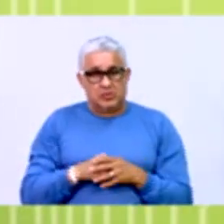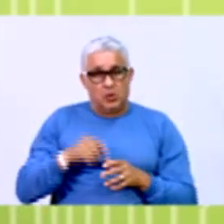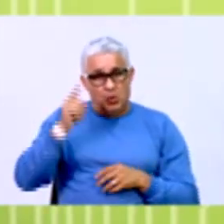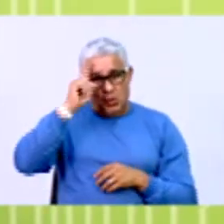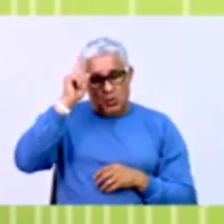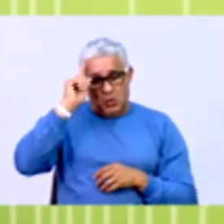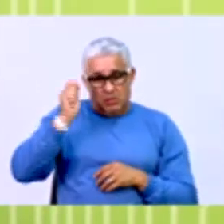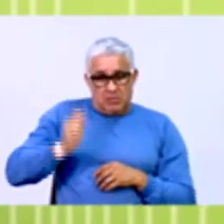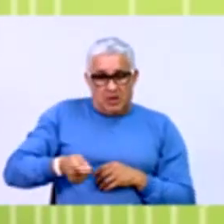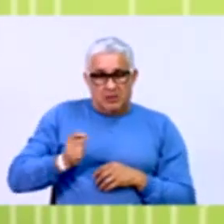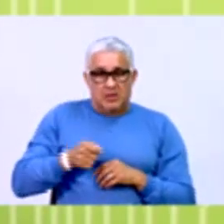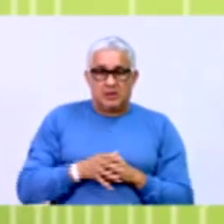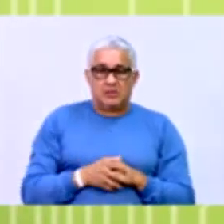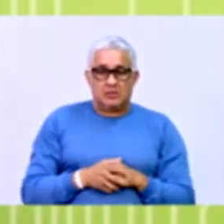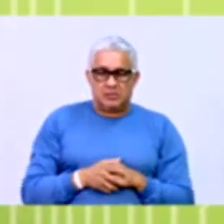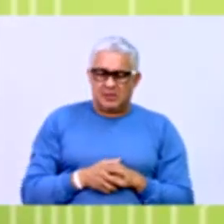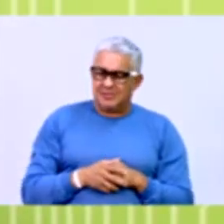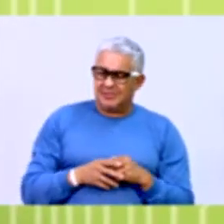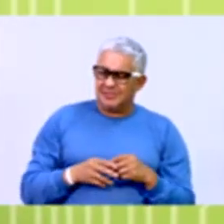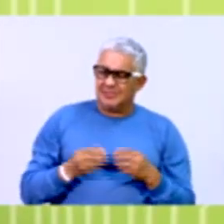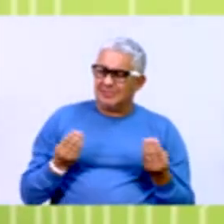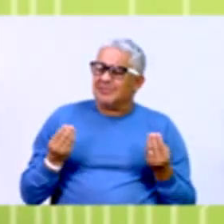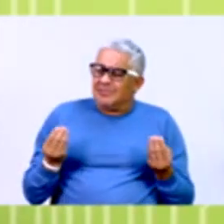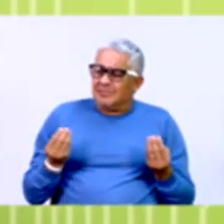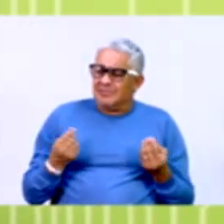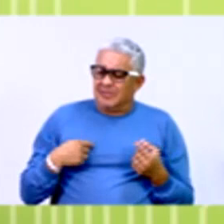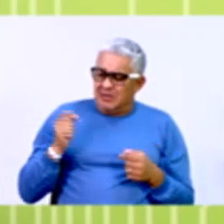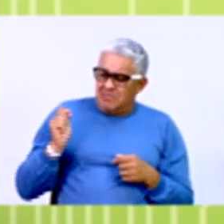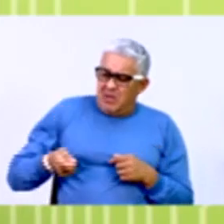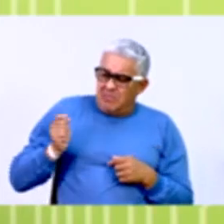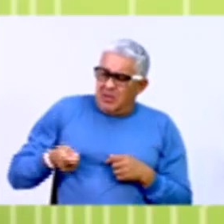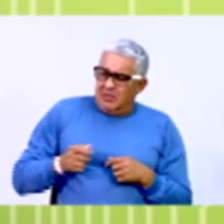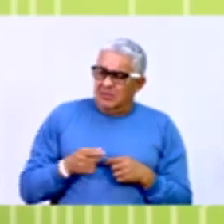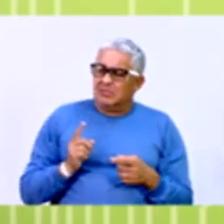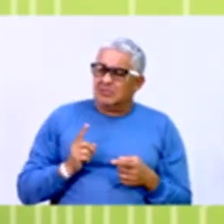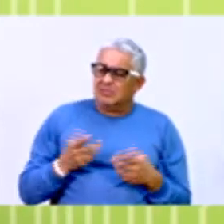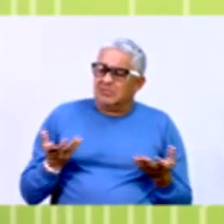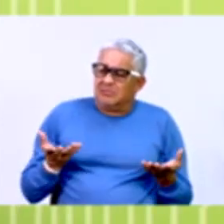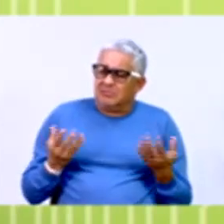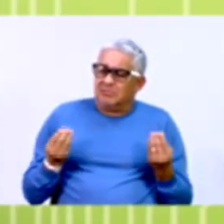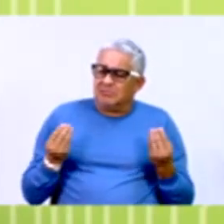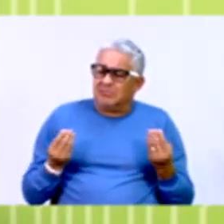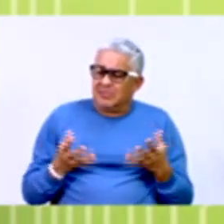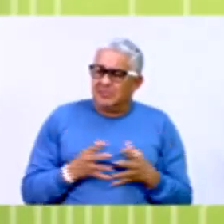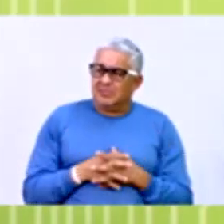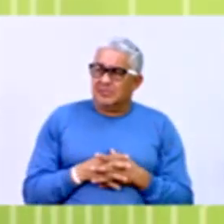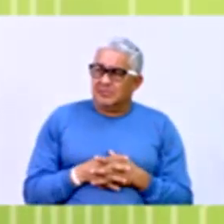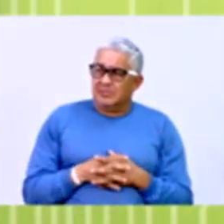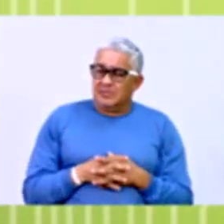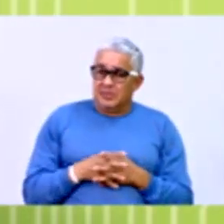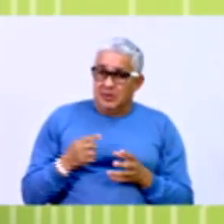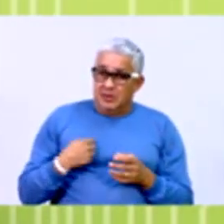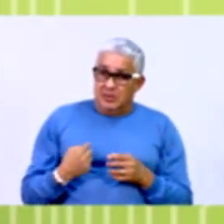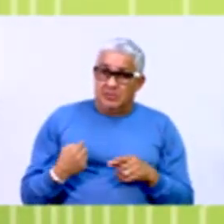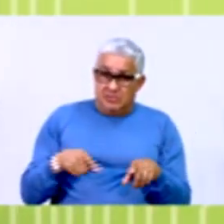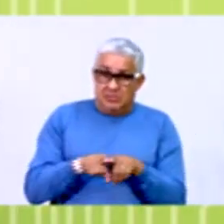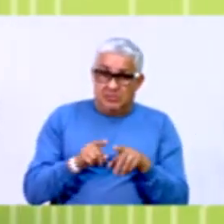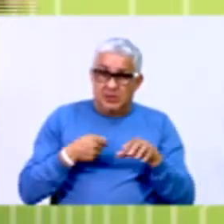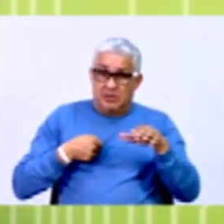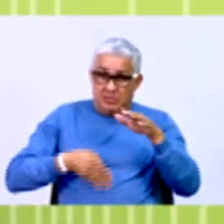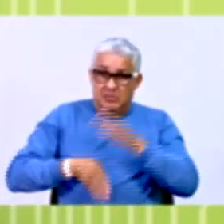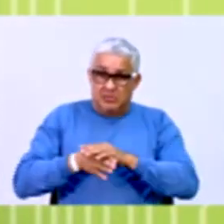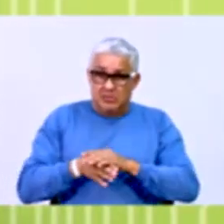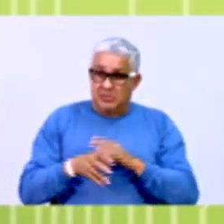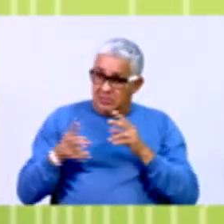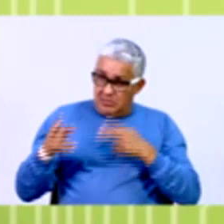dia. Aí ele pergunta, mas para que eu bato com o martelo aqui? Não, quando eu entrei eu já bati o martelo, você